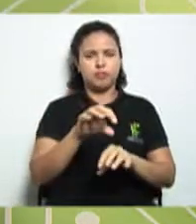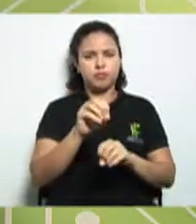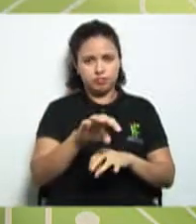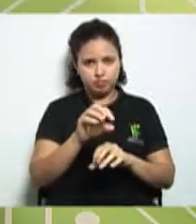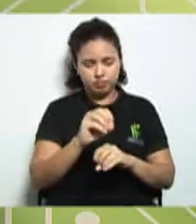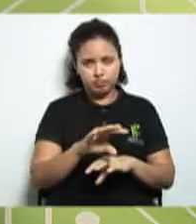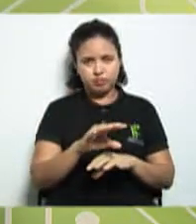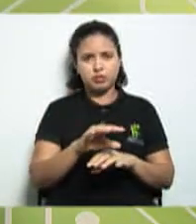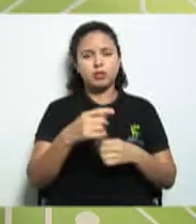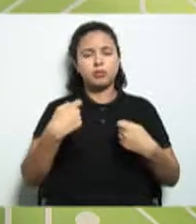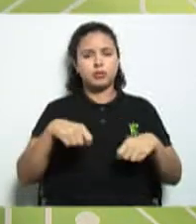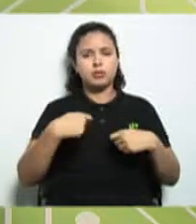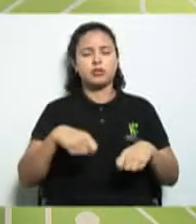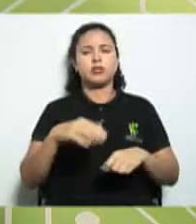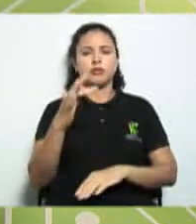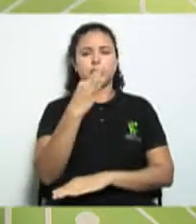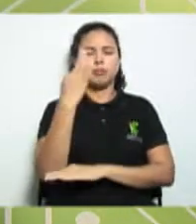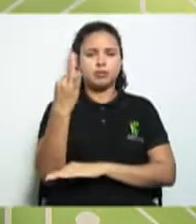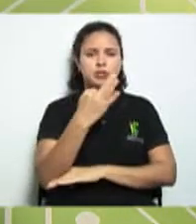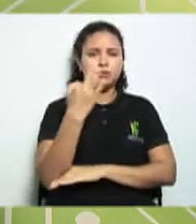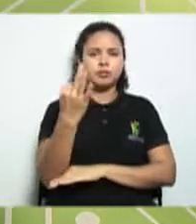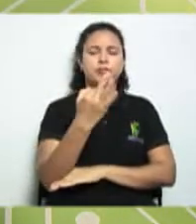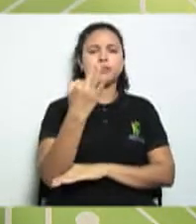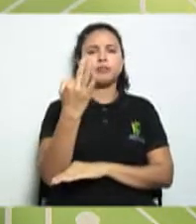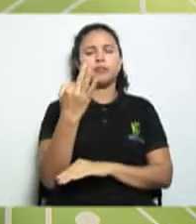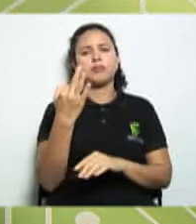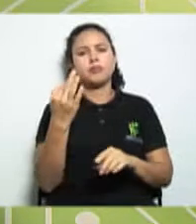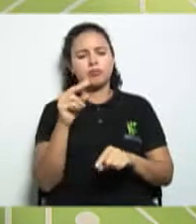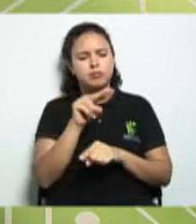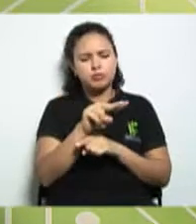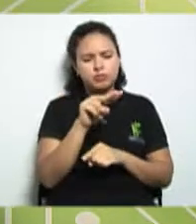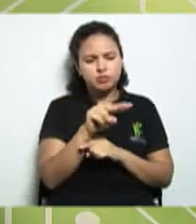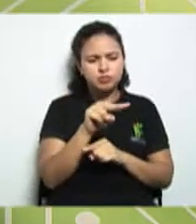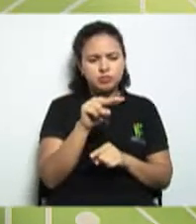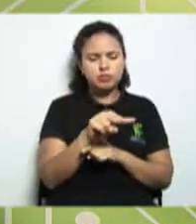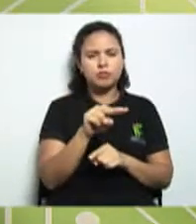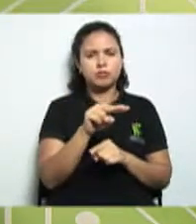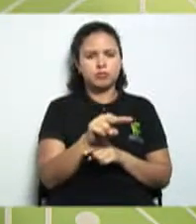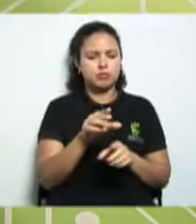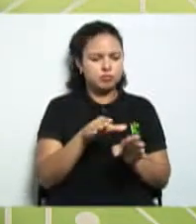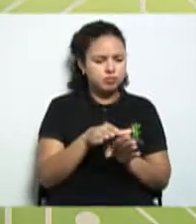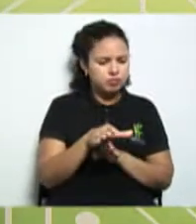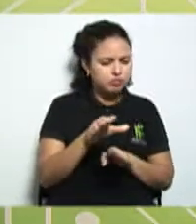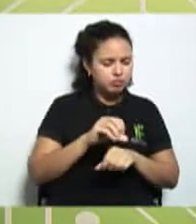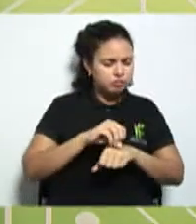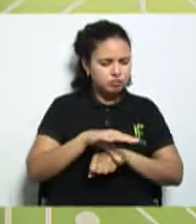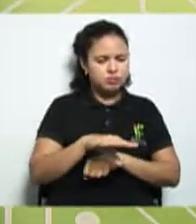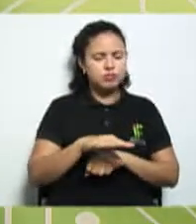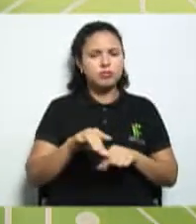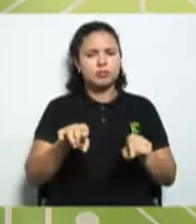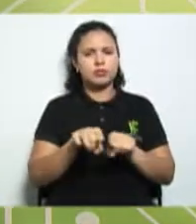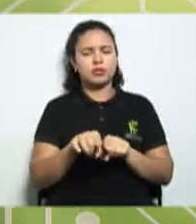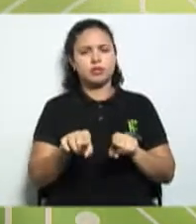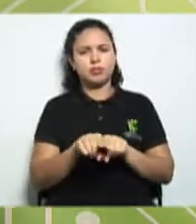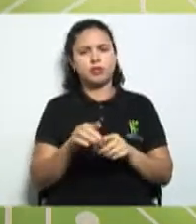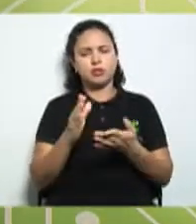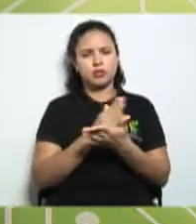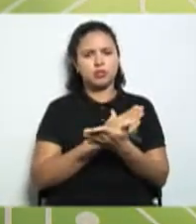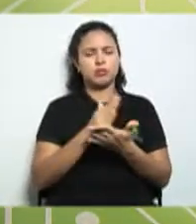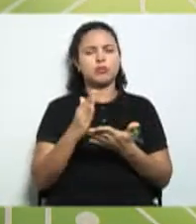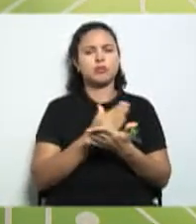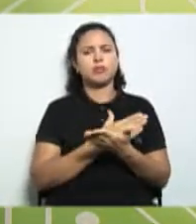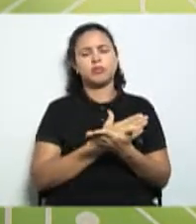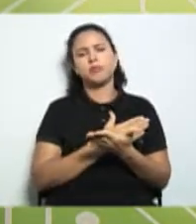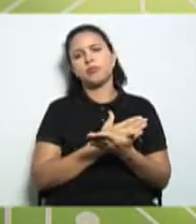ser formalizado, precisa ser acompanhado, supervisionado e precisa de alguns